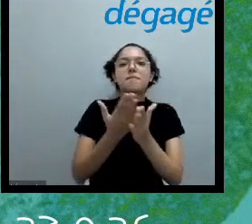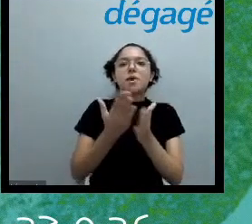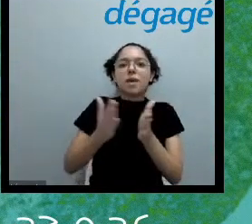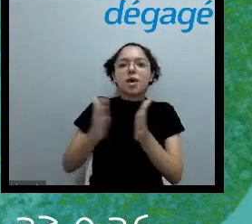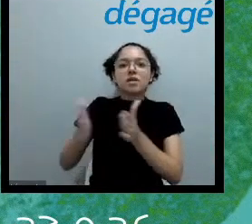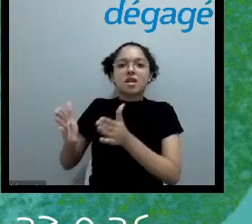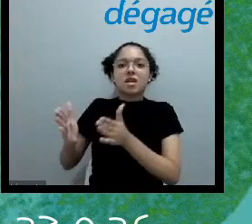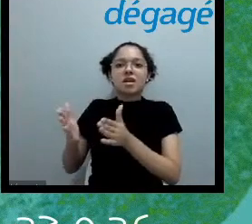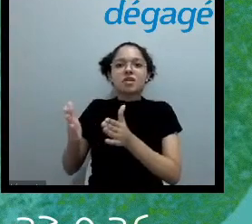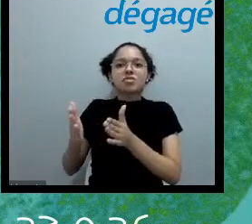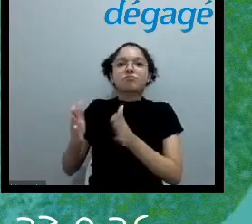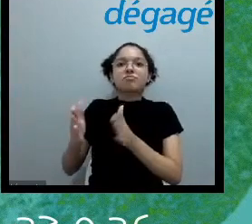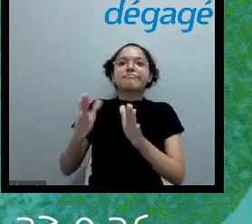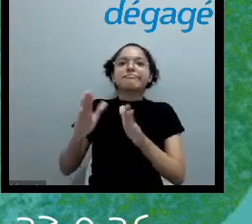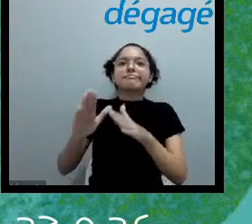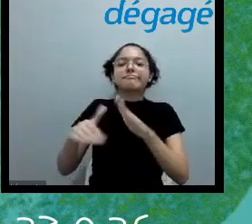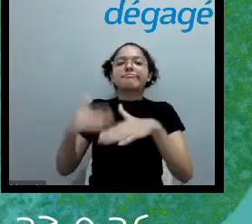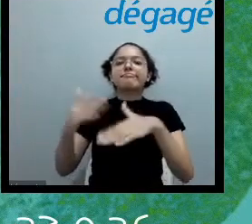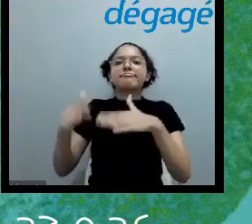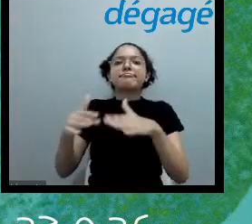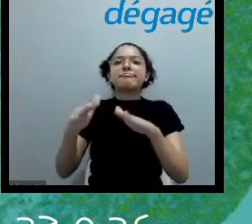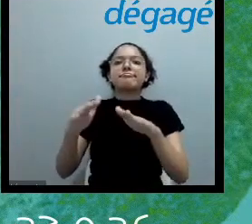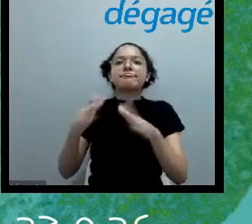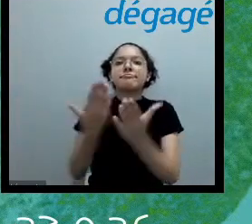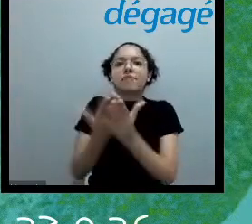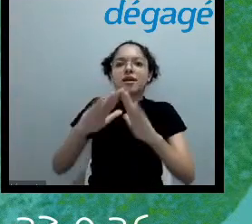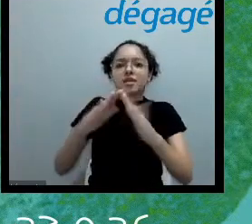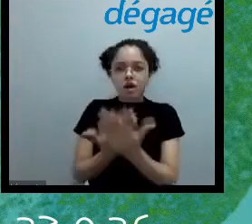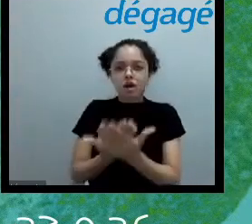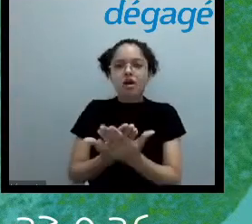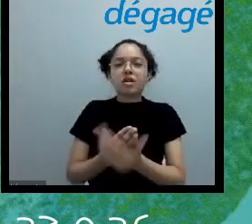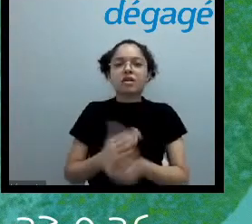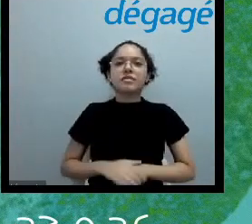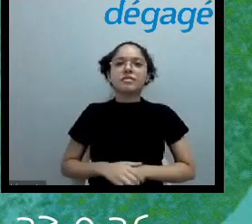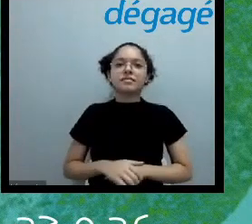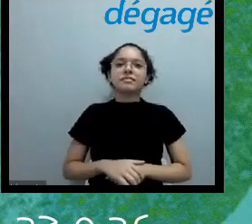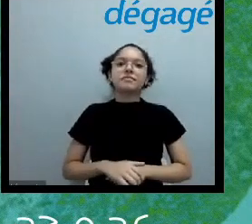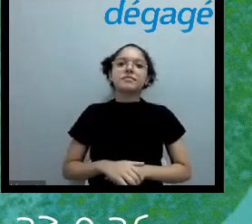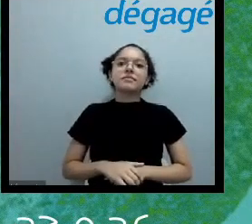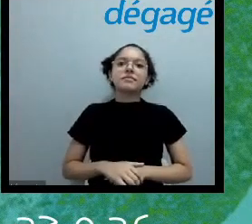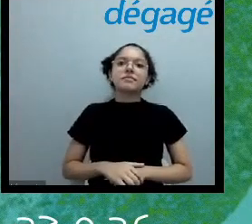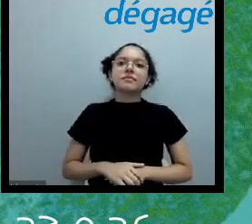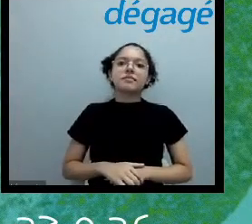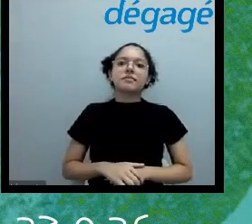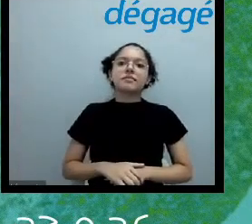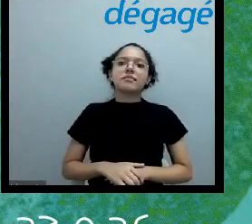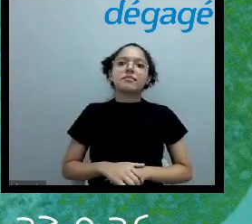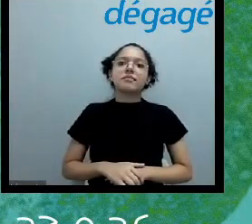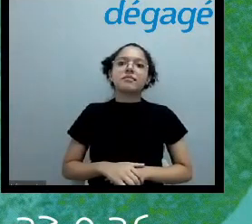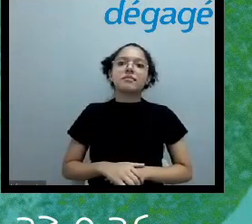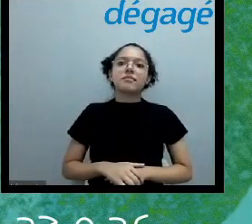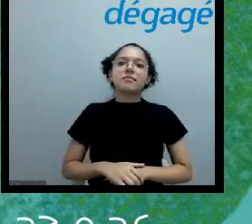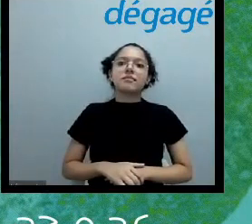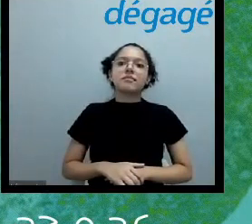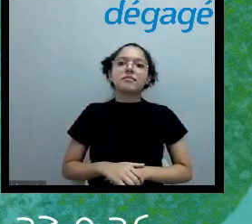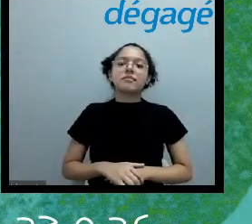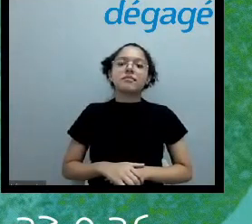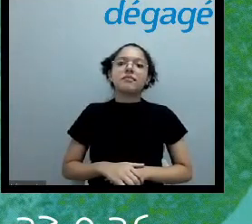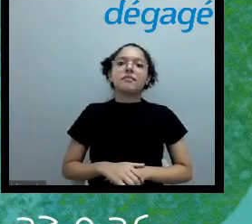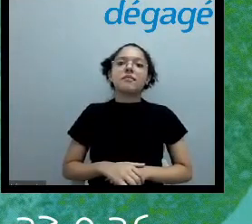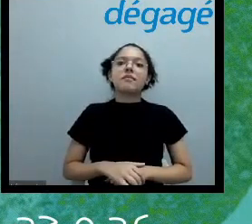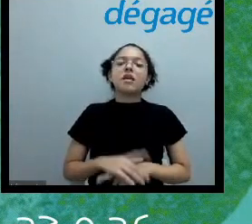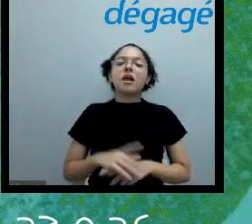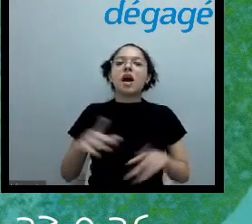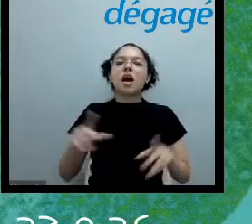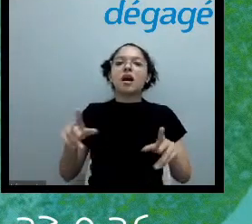para finalizar esse tópico meio manifesto, falando um pouco da minha dissertação de mestrado,